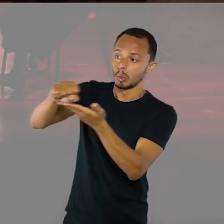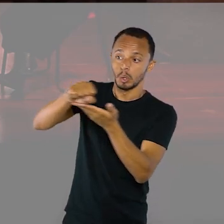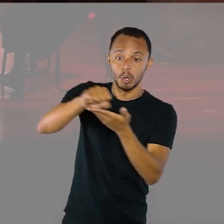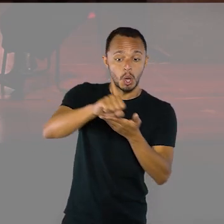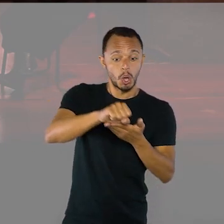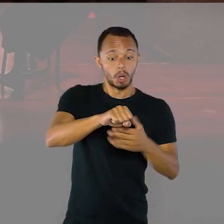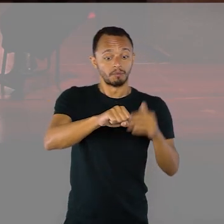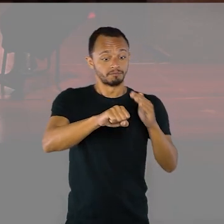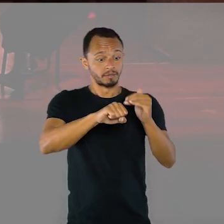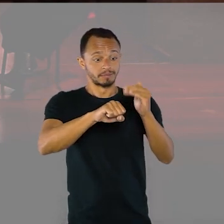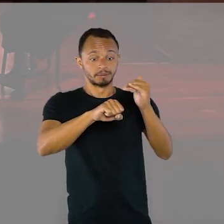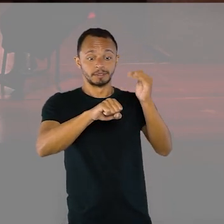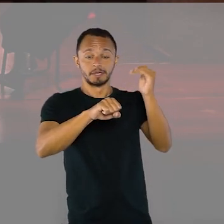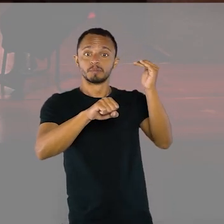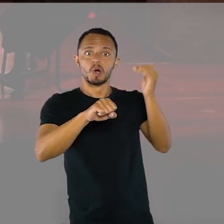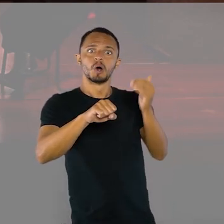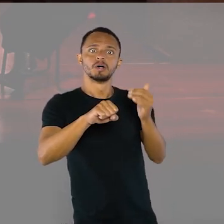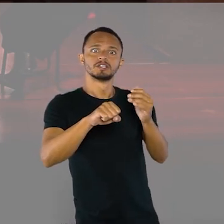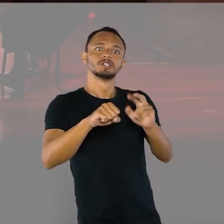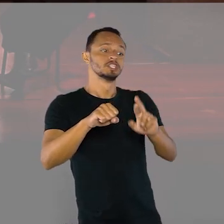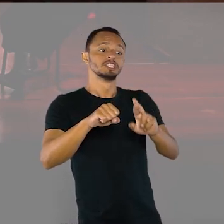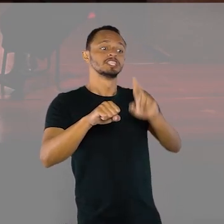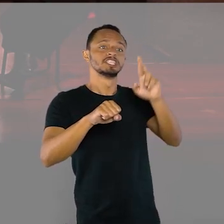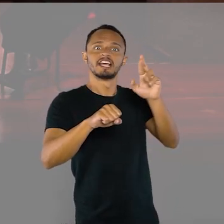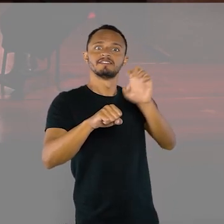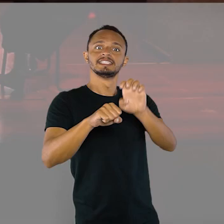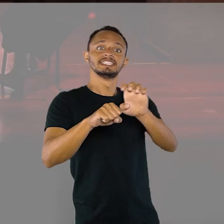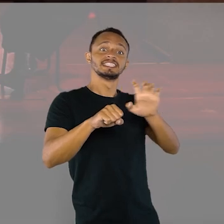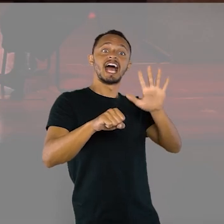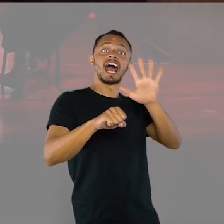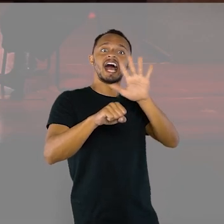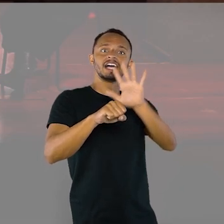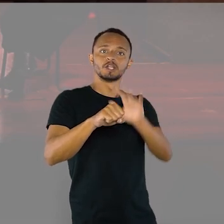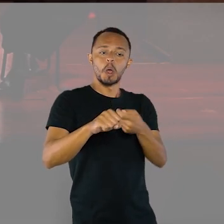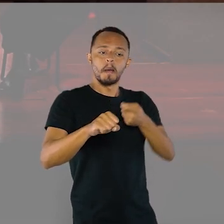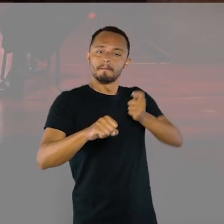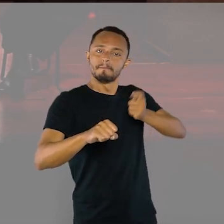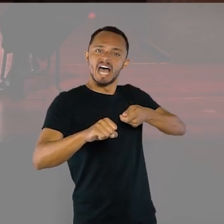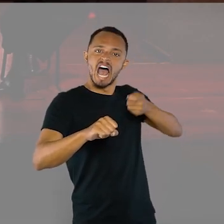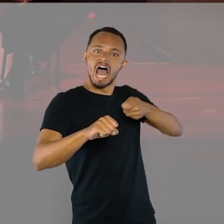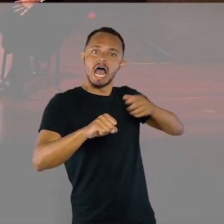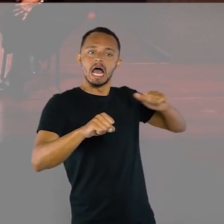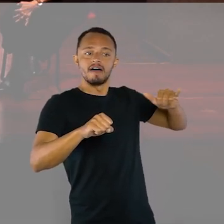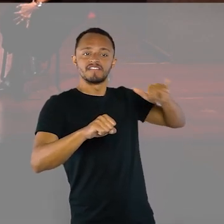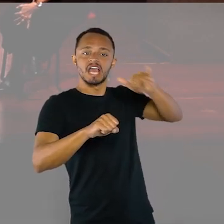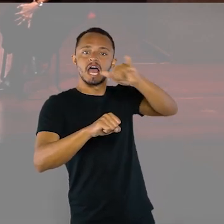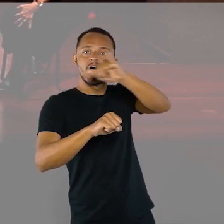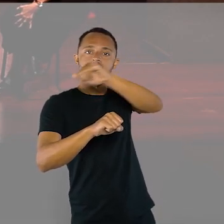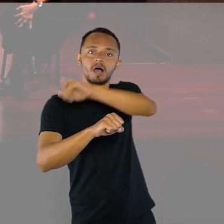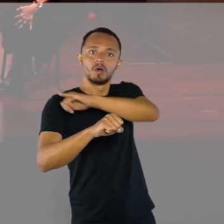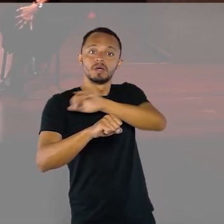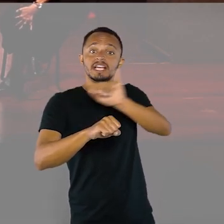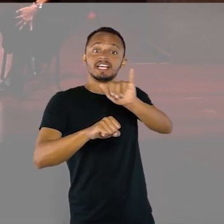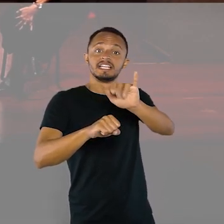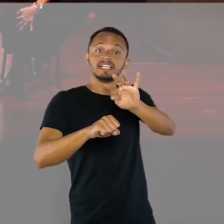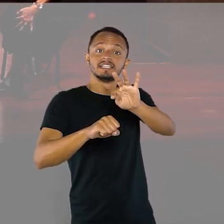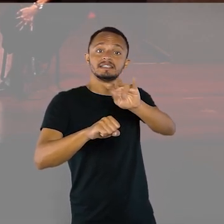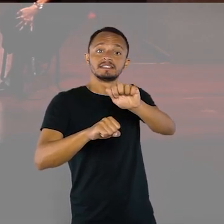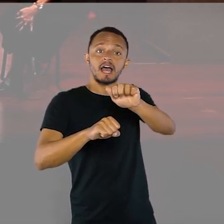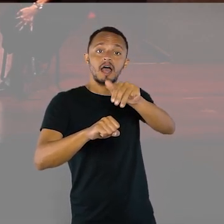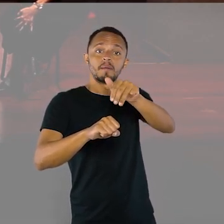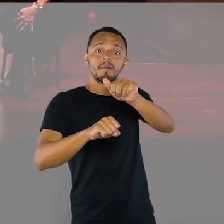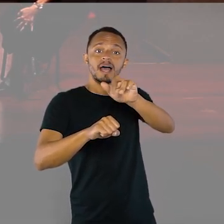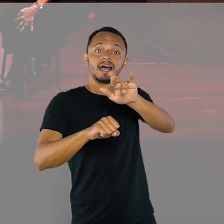chefe de Estado, né? Com bandas na terra e aviões no ar. Oi? No